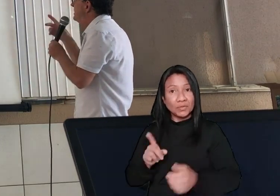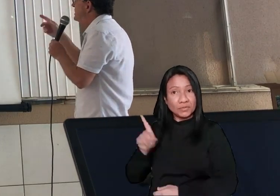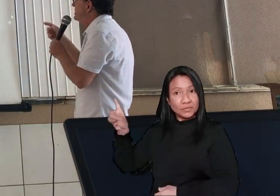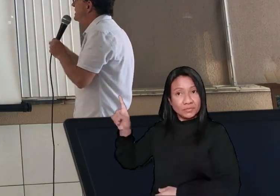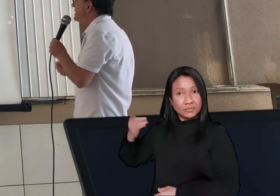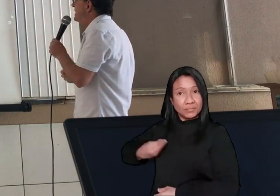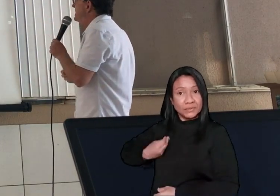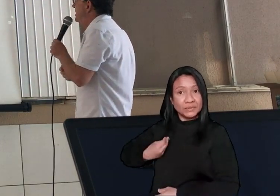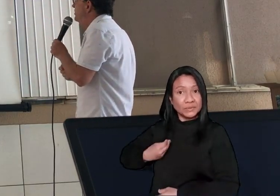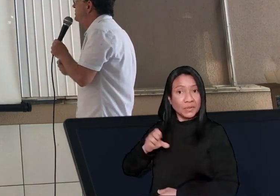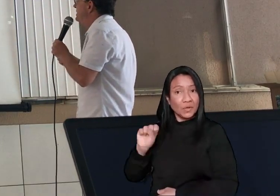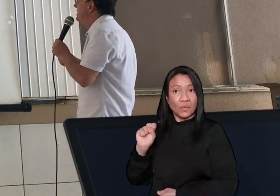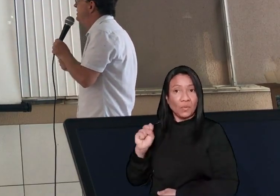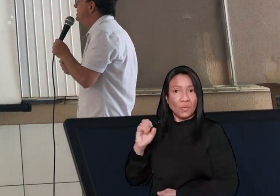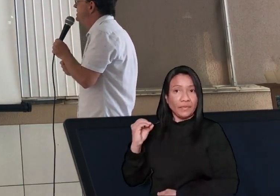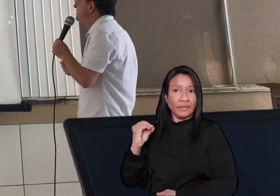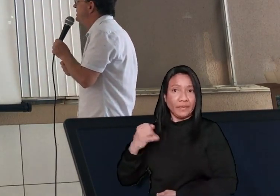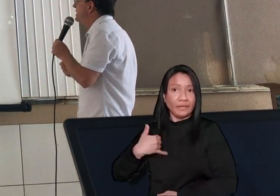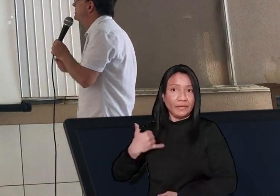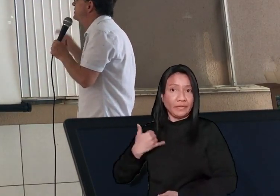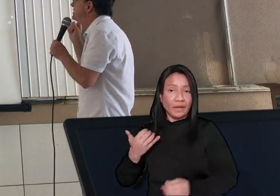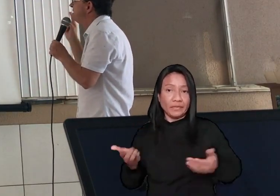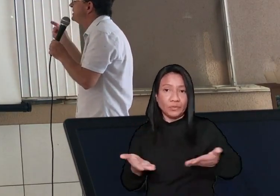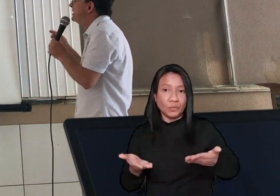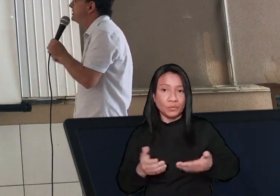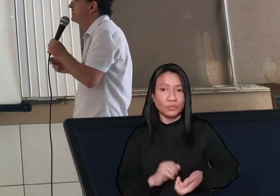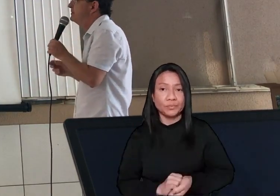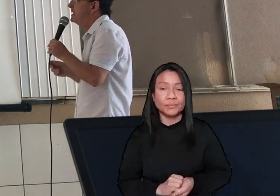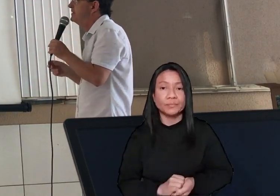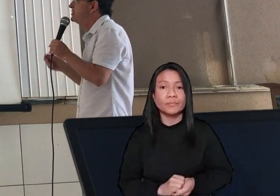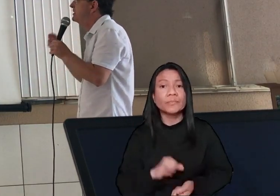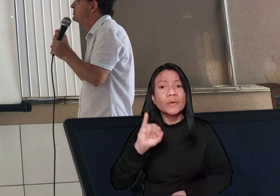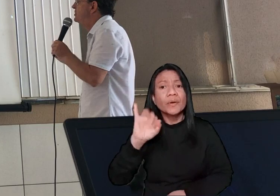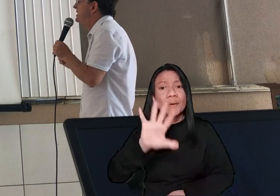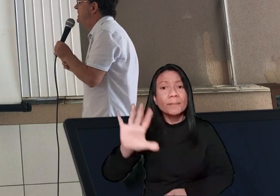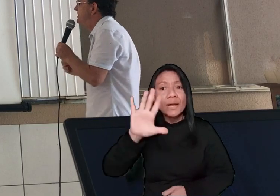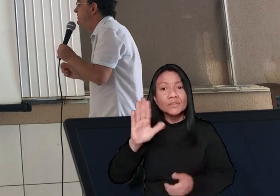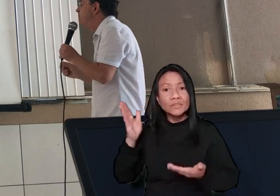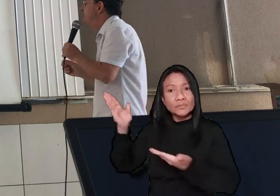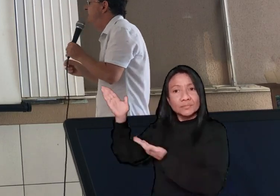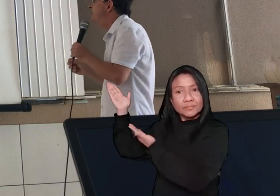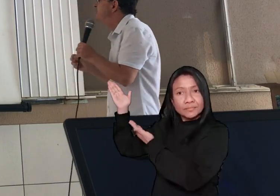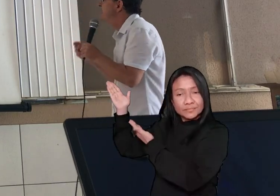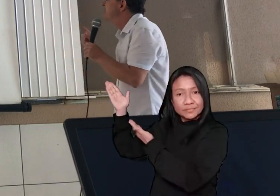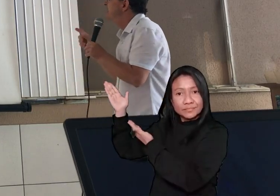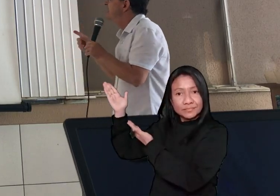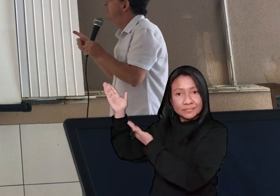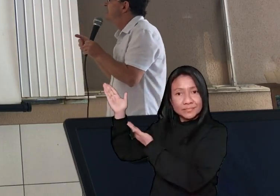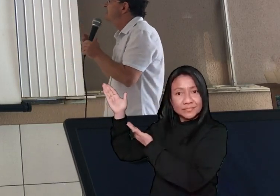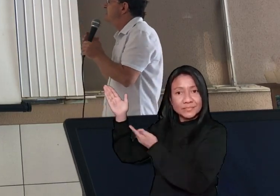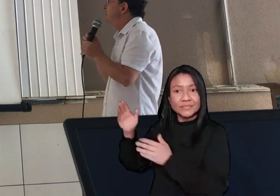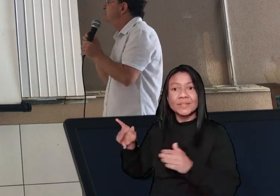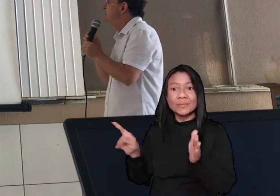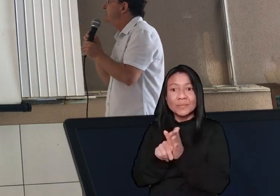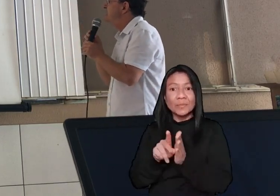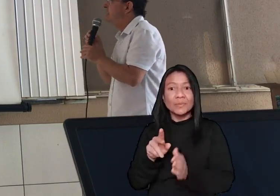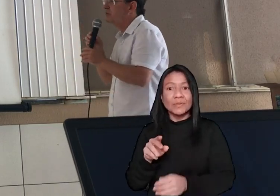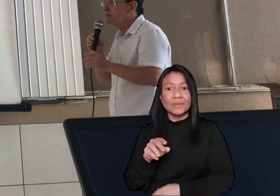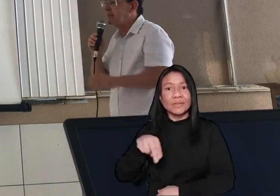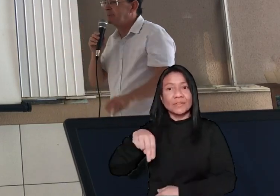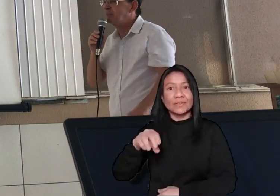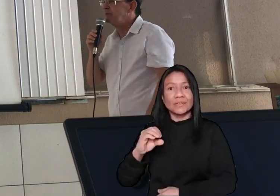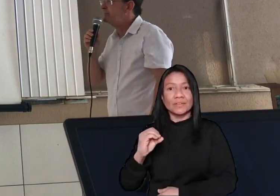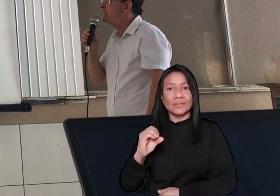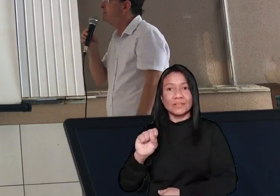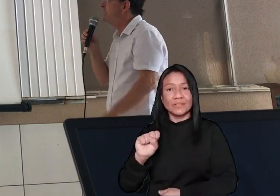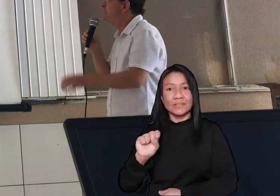Essa imagem aqui da gruta de Nossa Senhora de Lourdes, na comunidade de Jacutinga, tá? Na Jacutinga tem uma